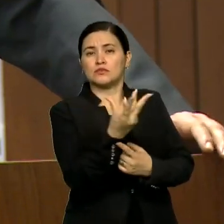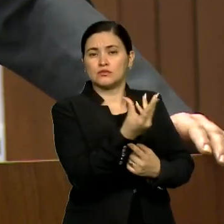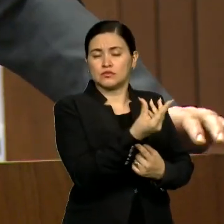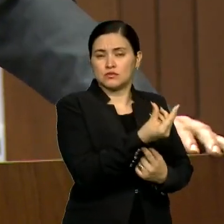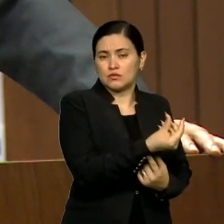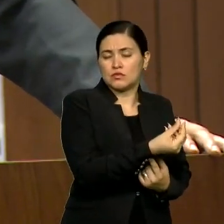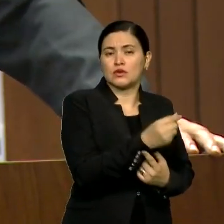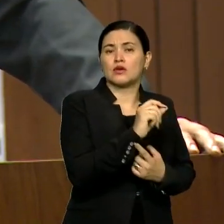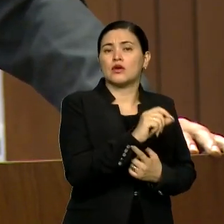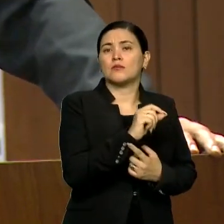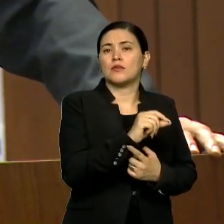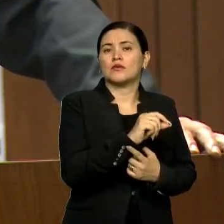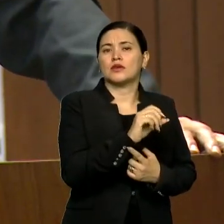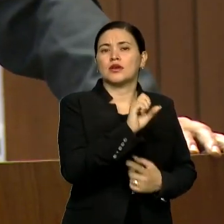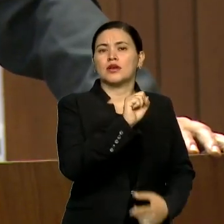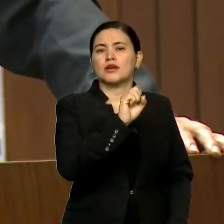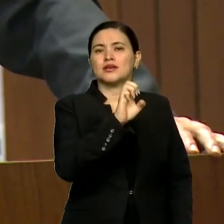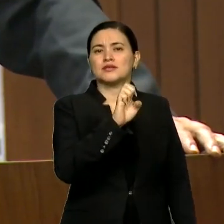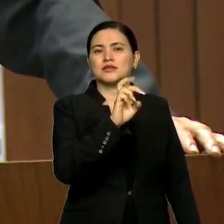que hoje ainda